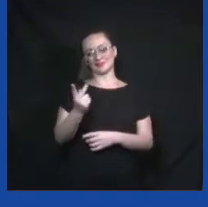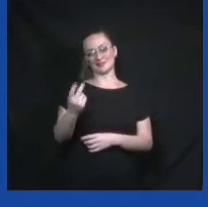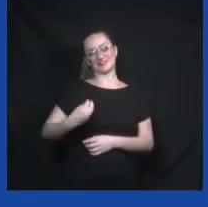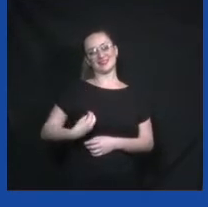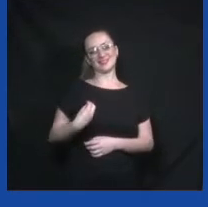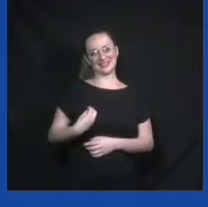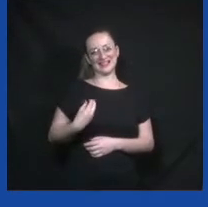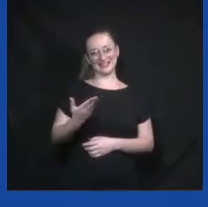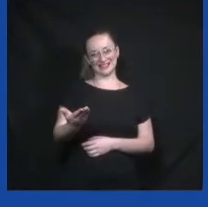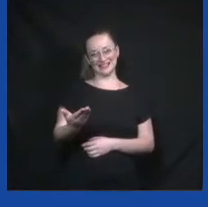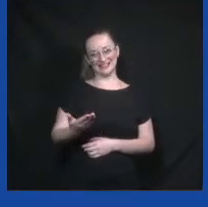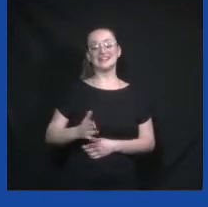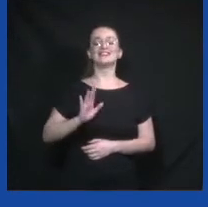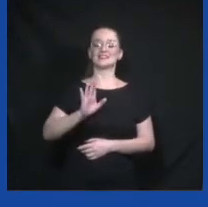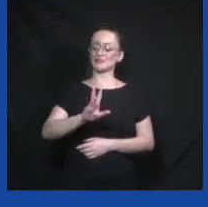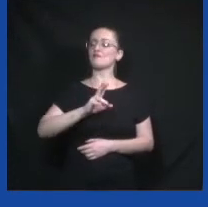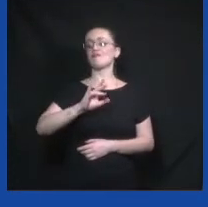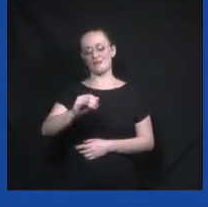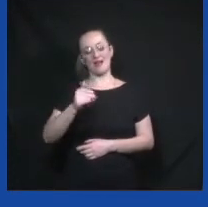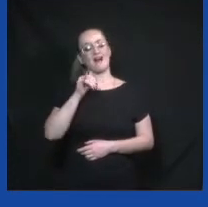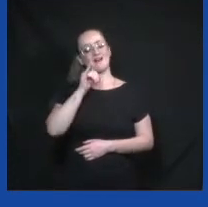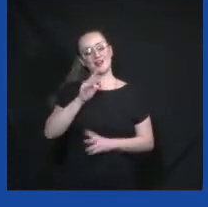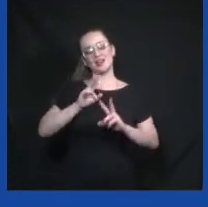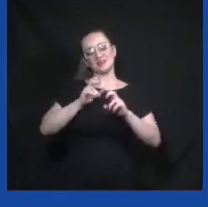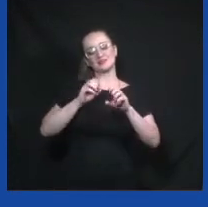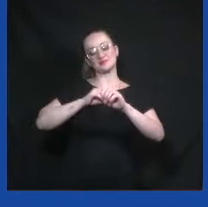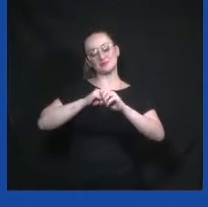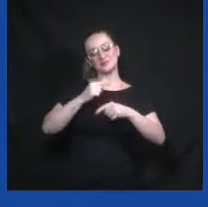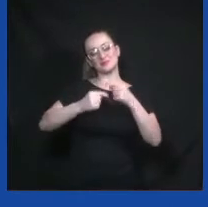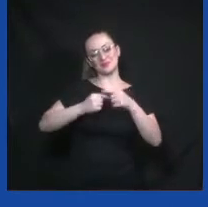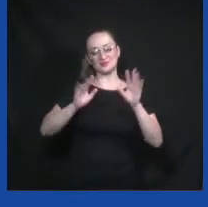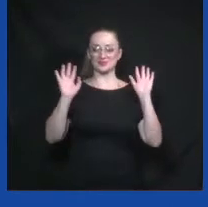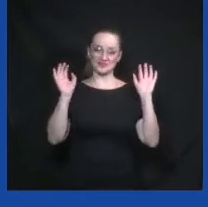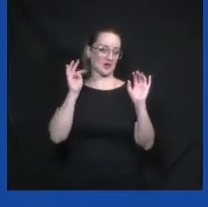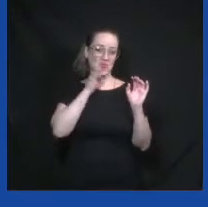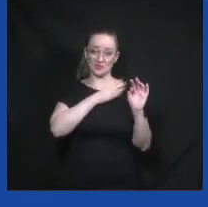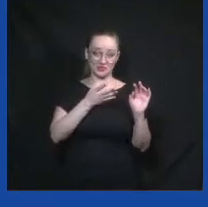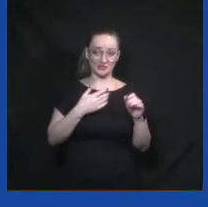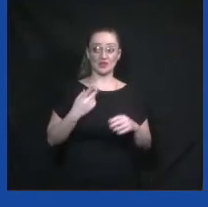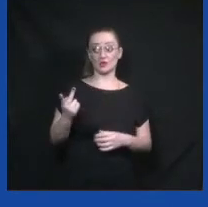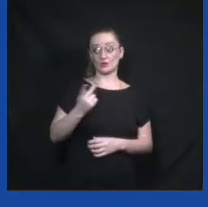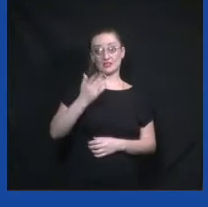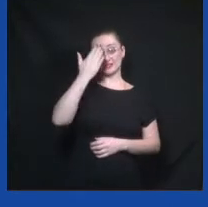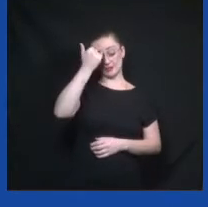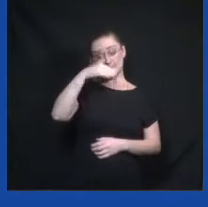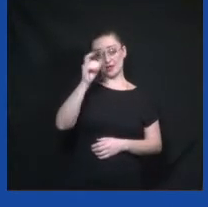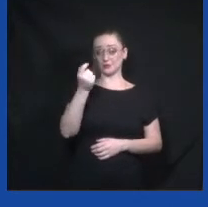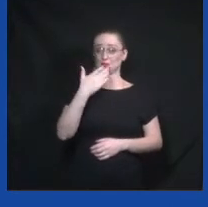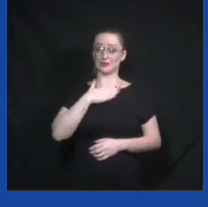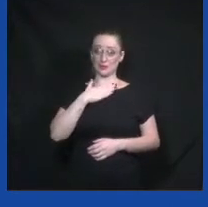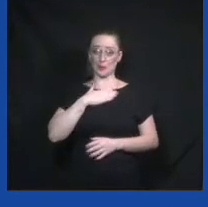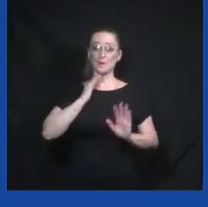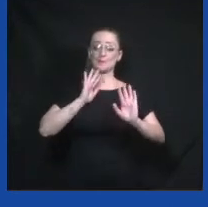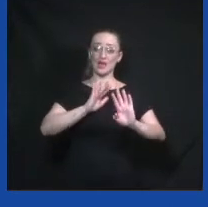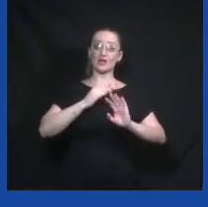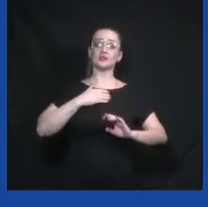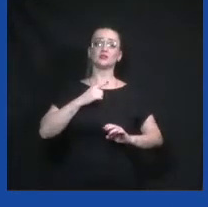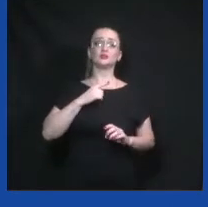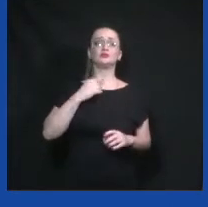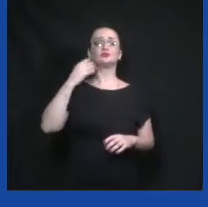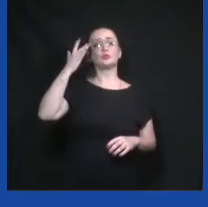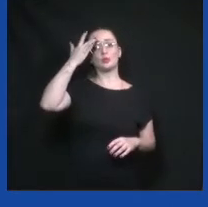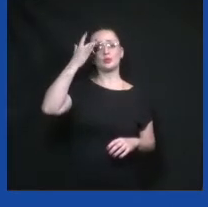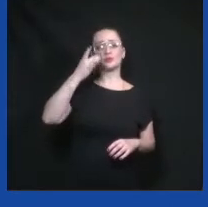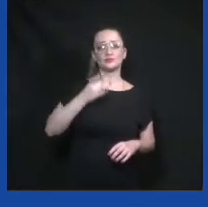e necessariamente, vocês vão chegar nesse lugar, e claro que eles sabem muito mais disso do que eu. Mas o que eu tenho entendido,